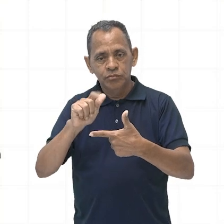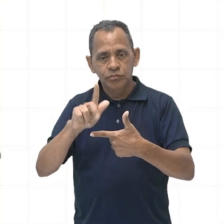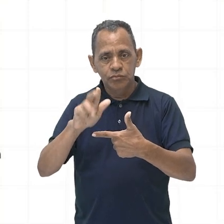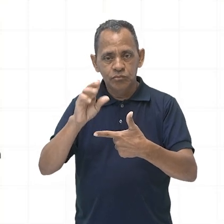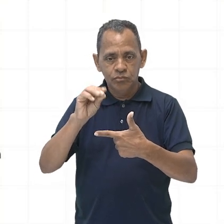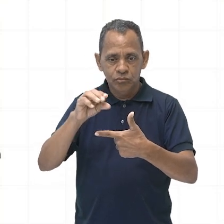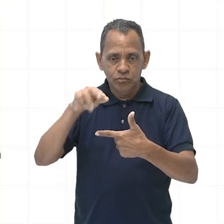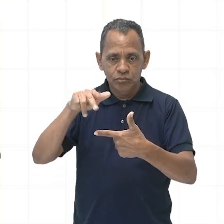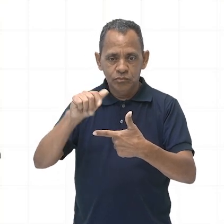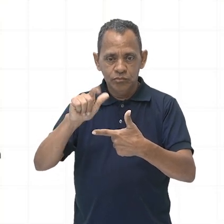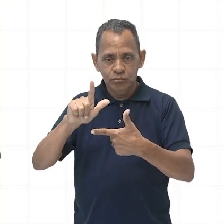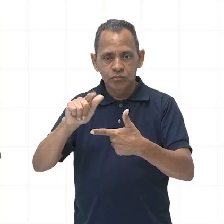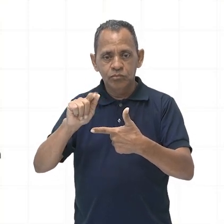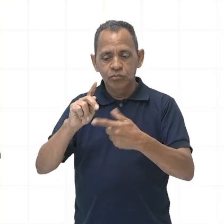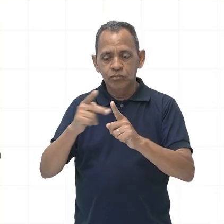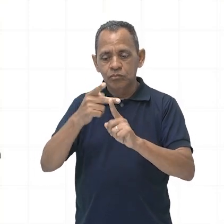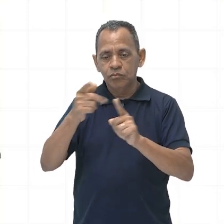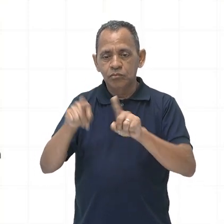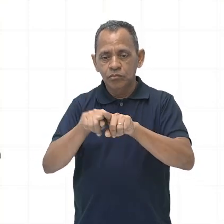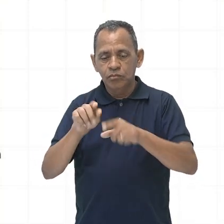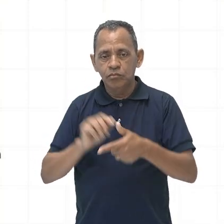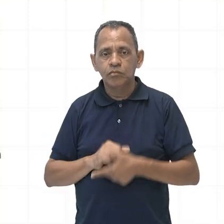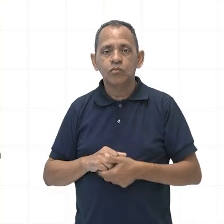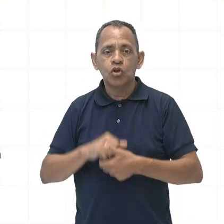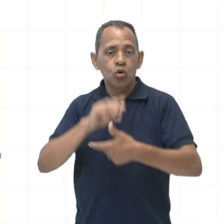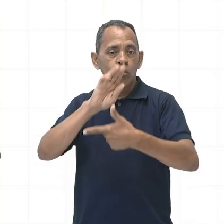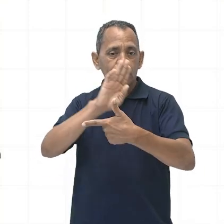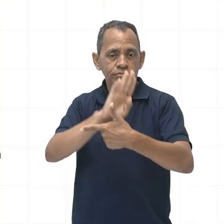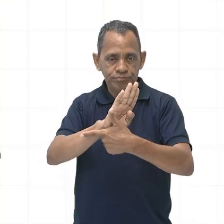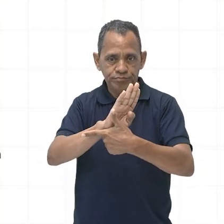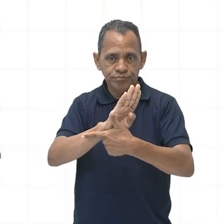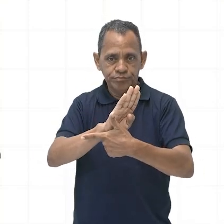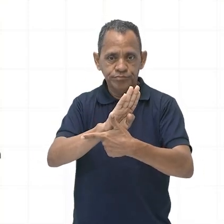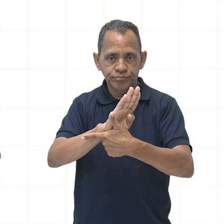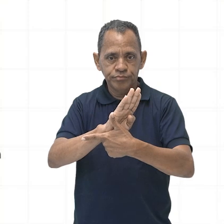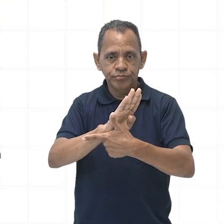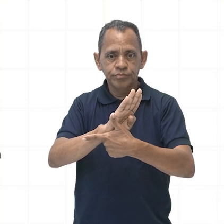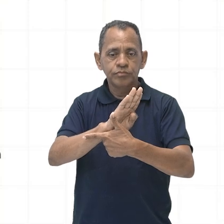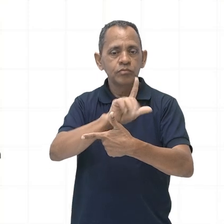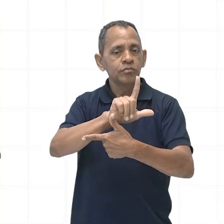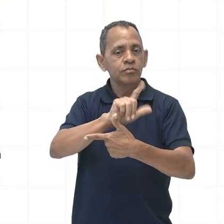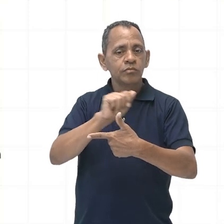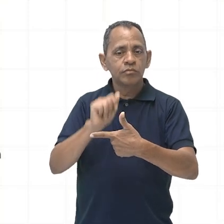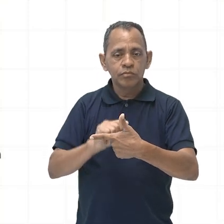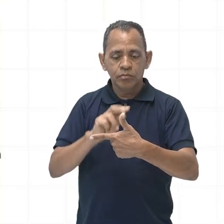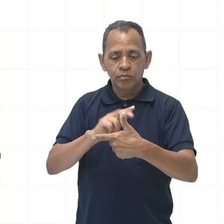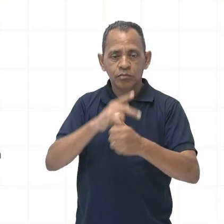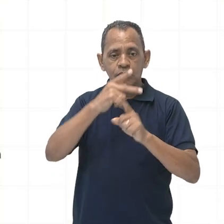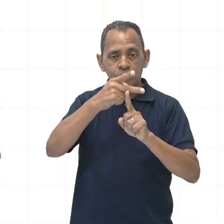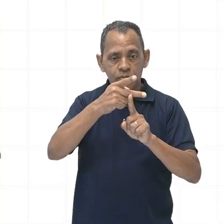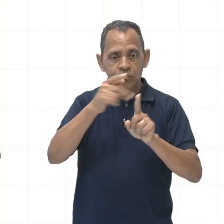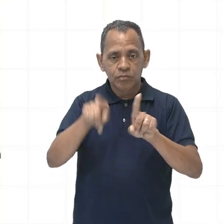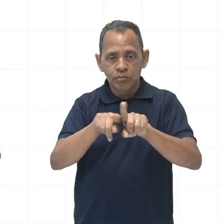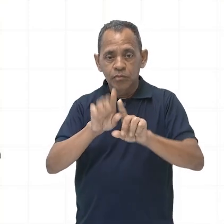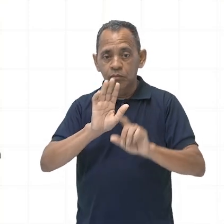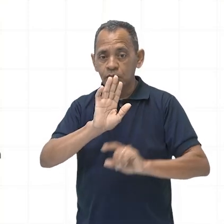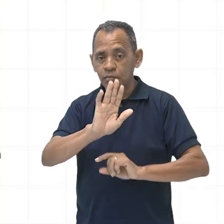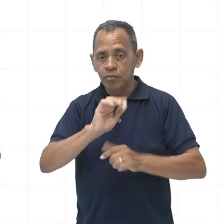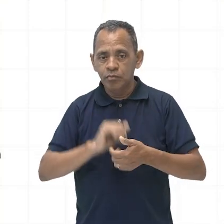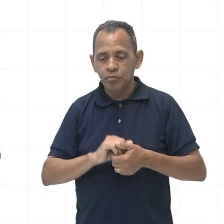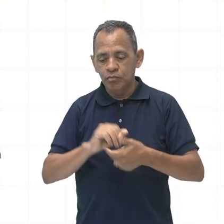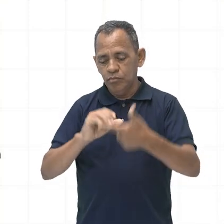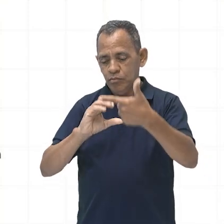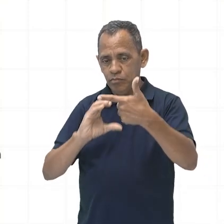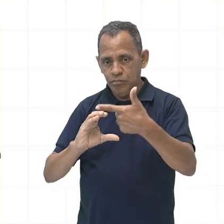é a medida de um lado, né? Então, eu vou colocar aqui esse B, o L no B, L ao quadrado. Mais o